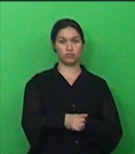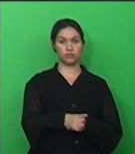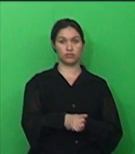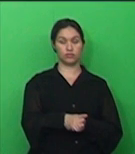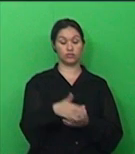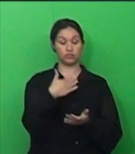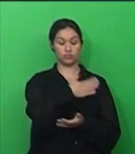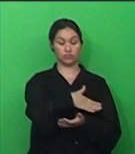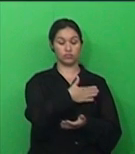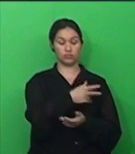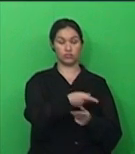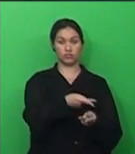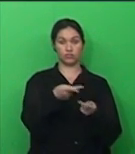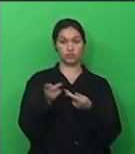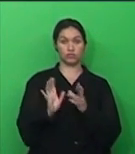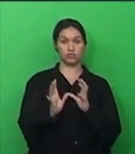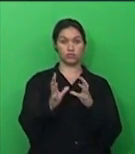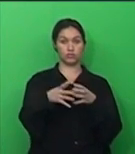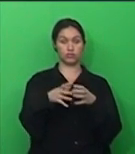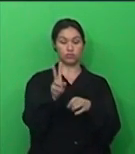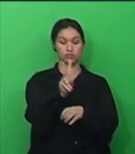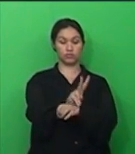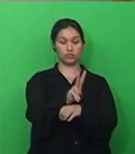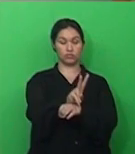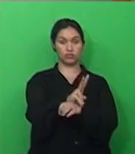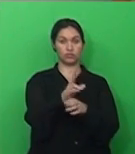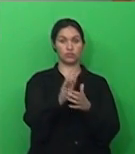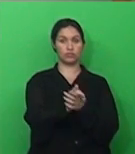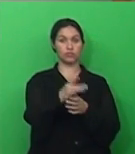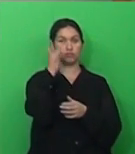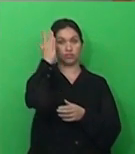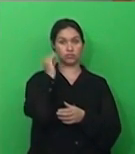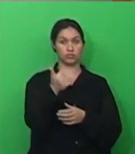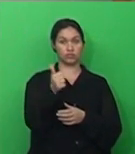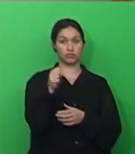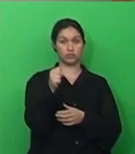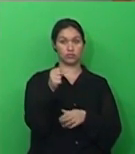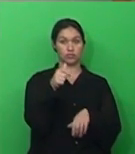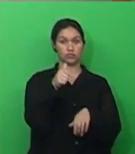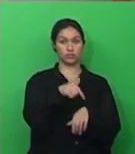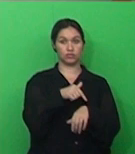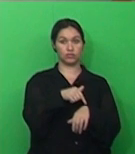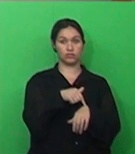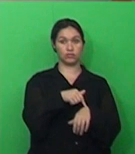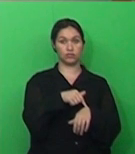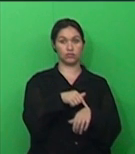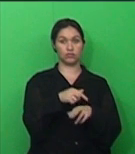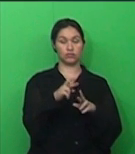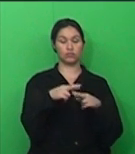Eu gostaria de convocar a Comissão de Fiscalização e Orçamento para amanhã, às 18 horas, uma reunião extraordinária.